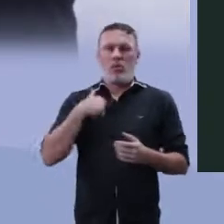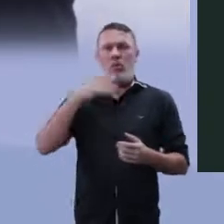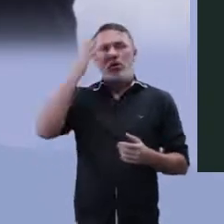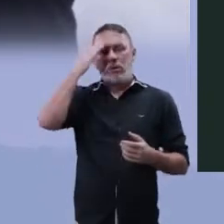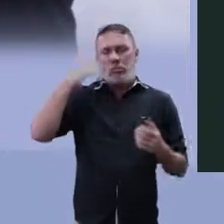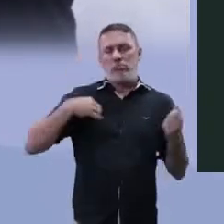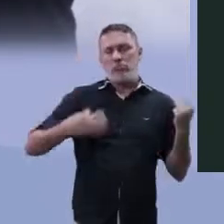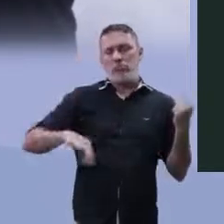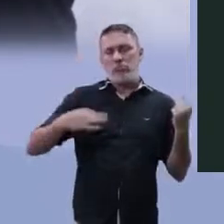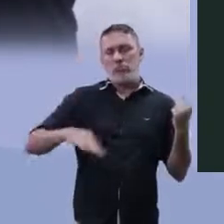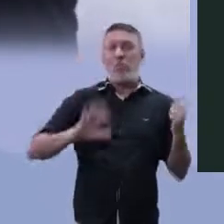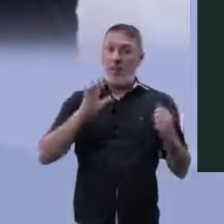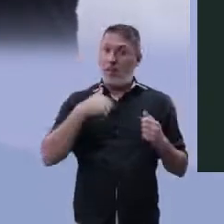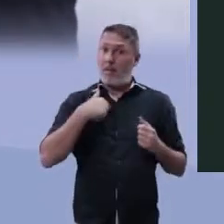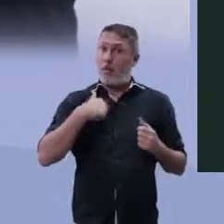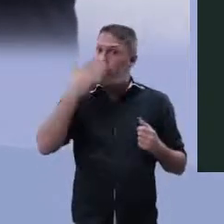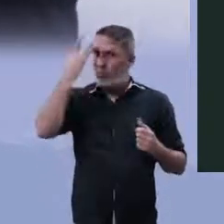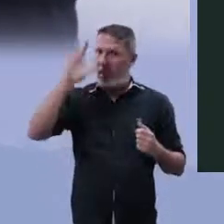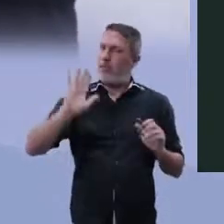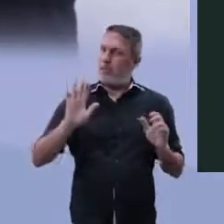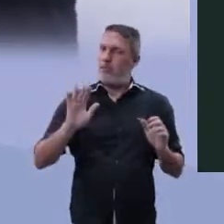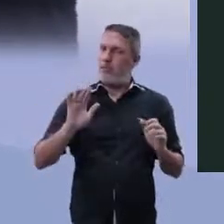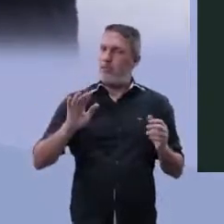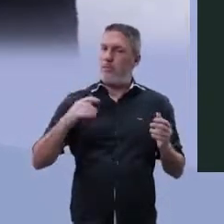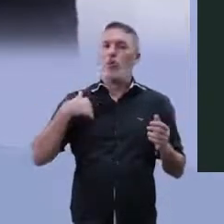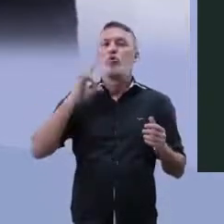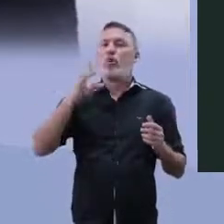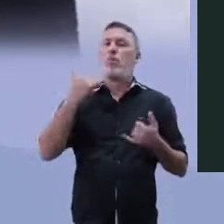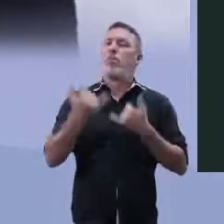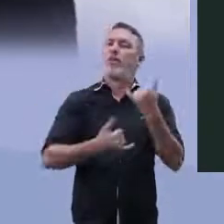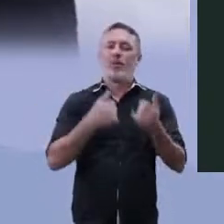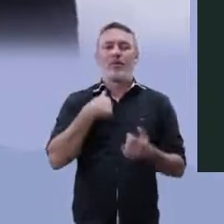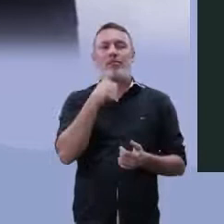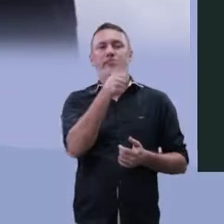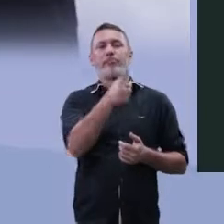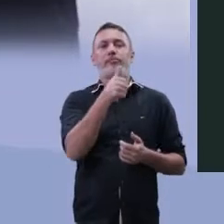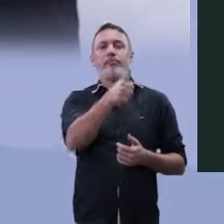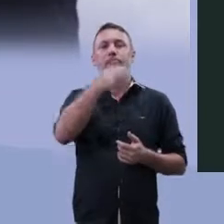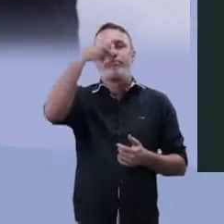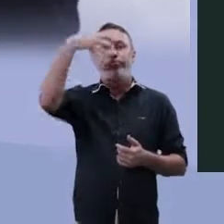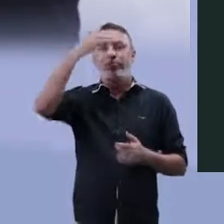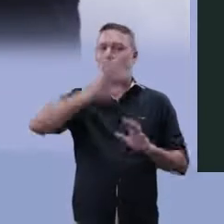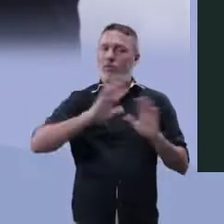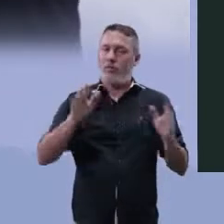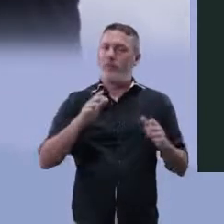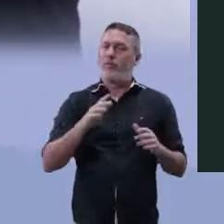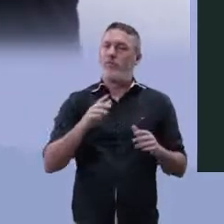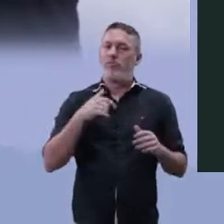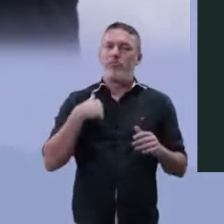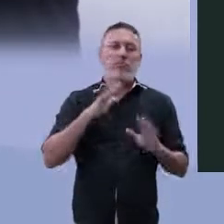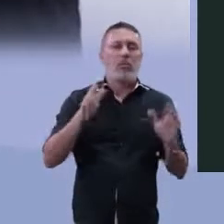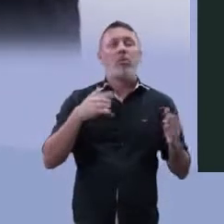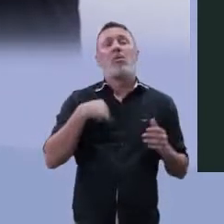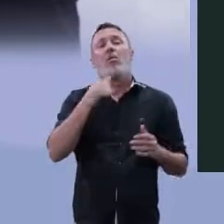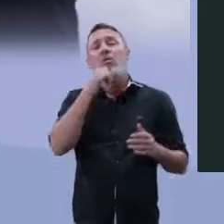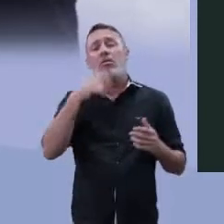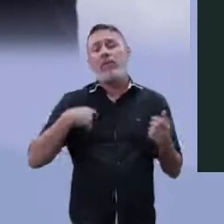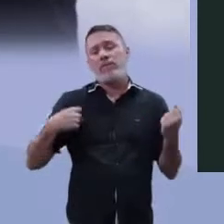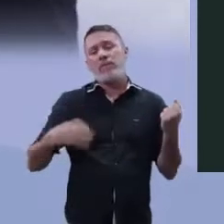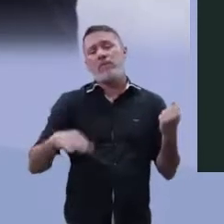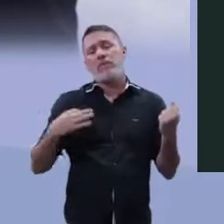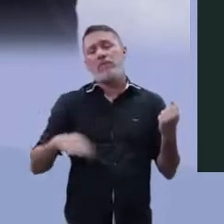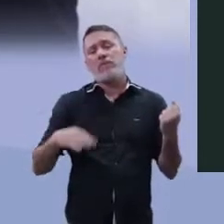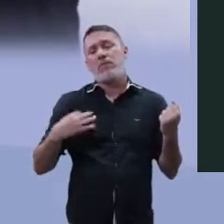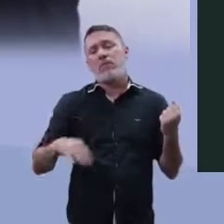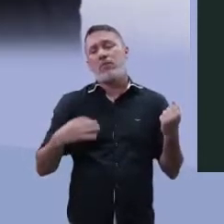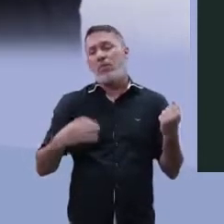ser vamos colocar a questão artística. Eu tenho um dom, sei tocar violão, mas na verdade eu não sei tocar instrumento nenhum. O único instrumento que eu sei tocar é campainha,